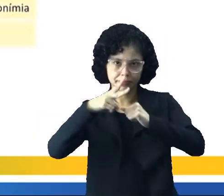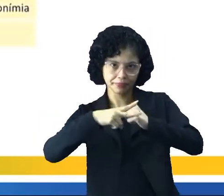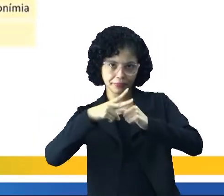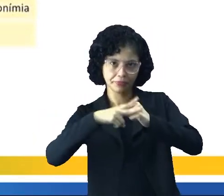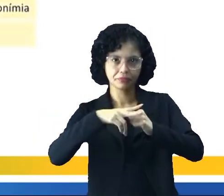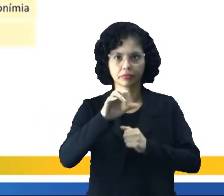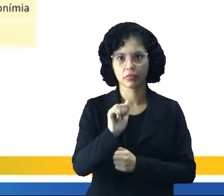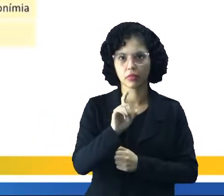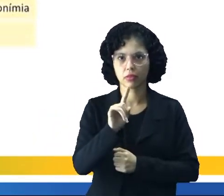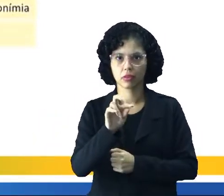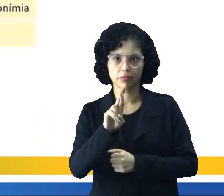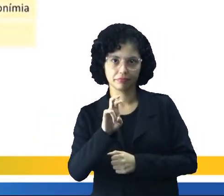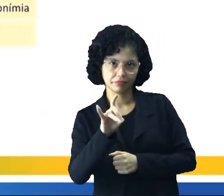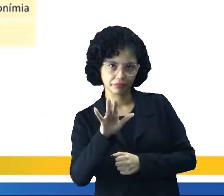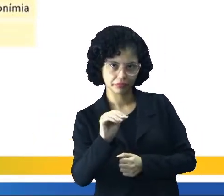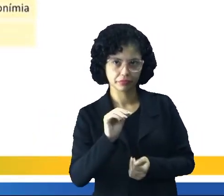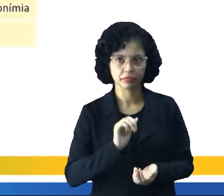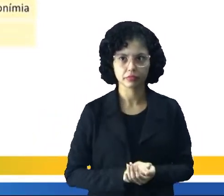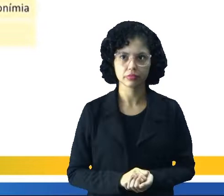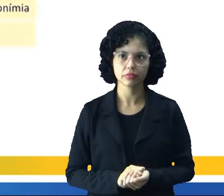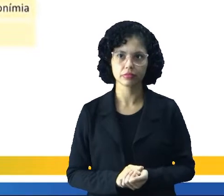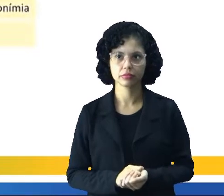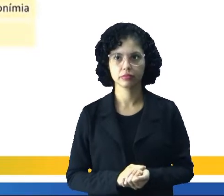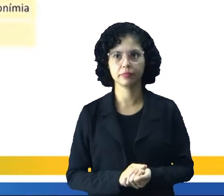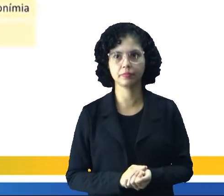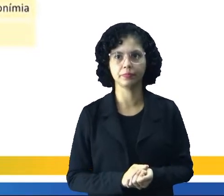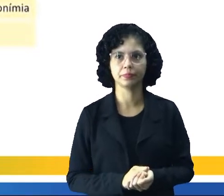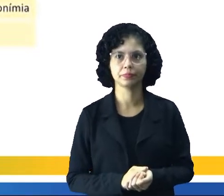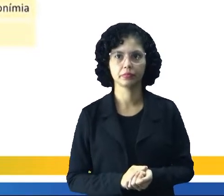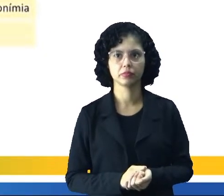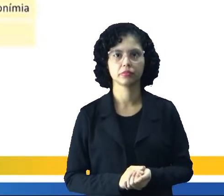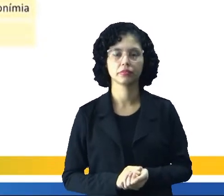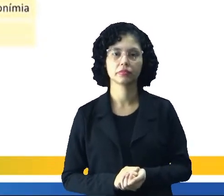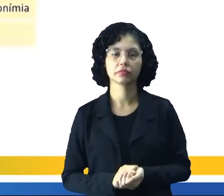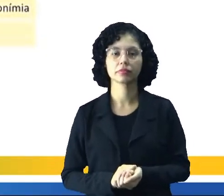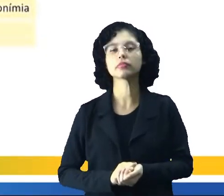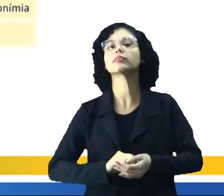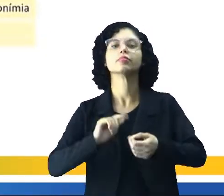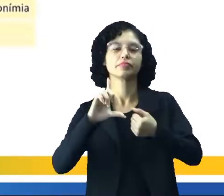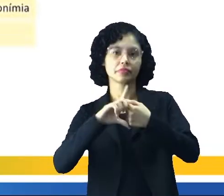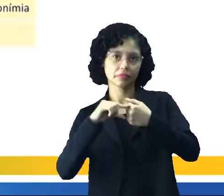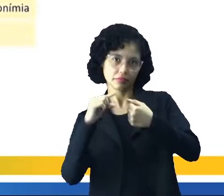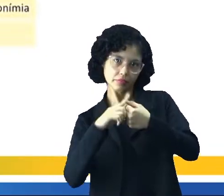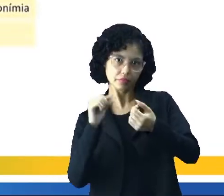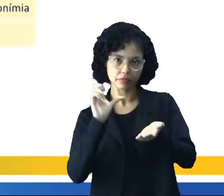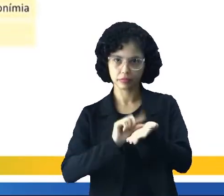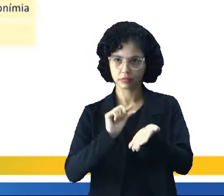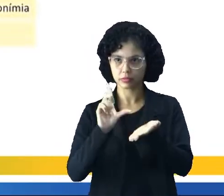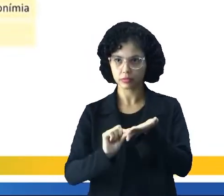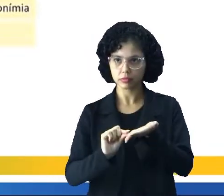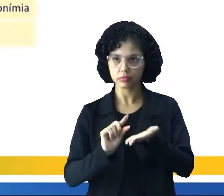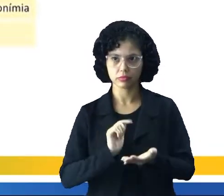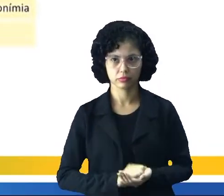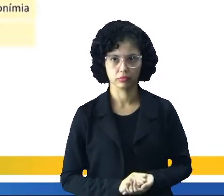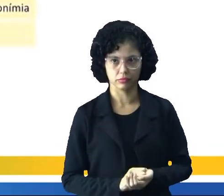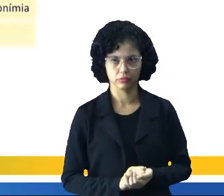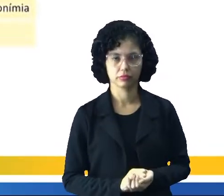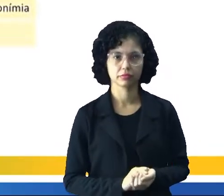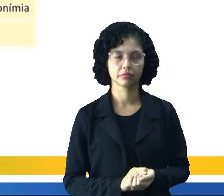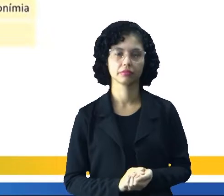verbos, advérbios, a definitivação, que são os artigos definidos e indefinidos,